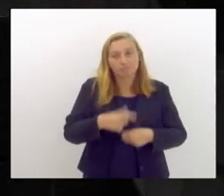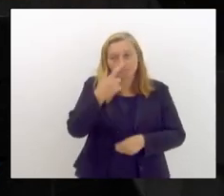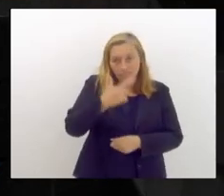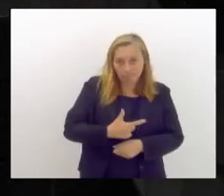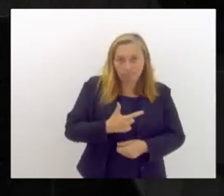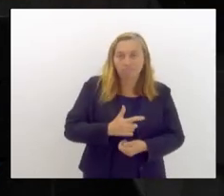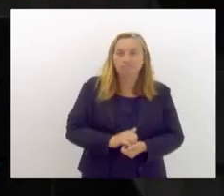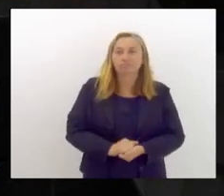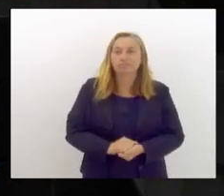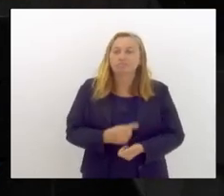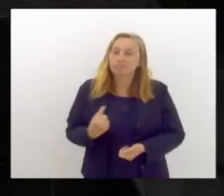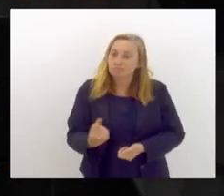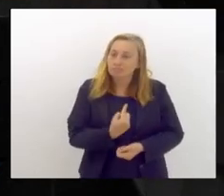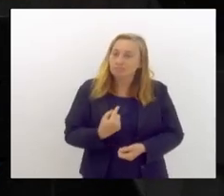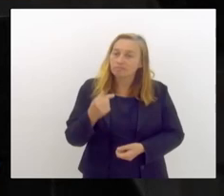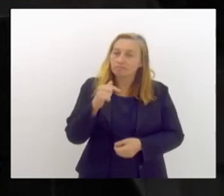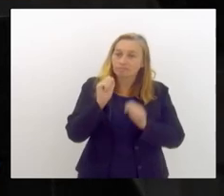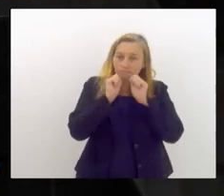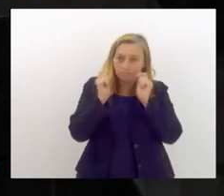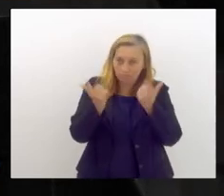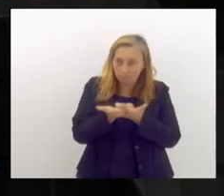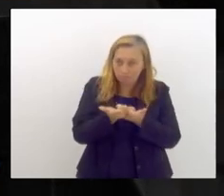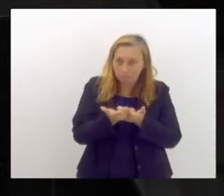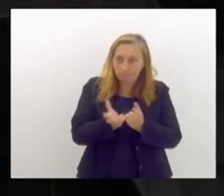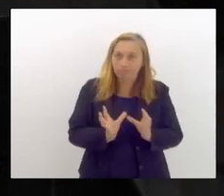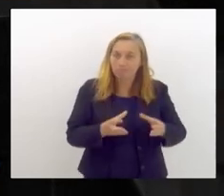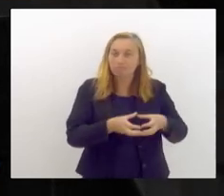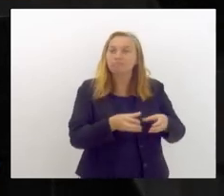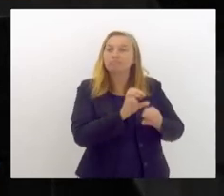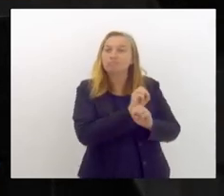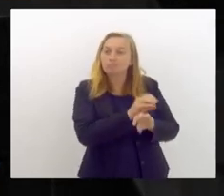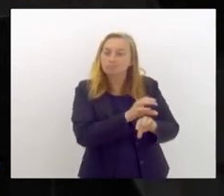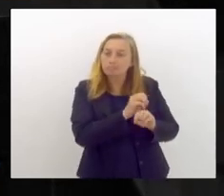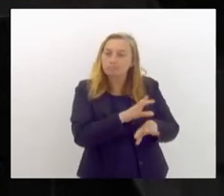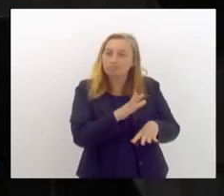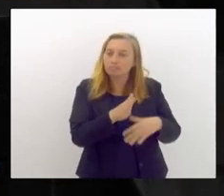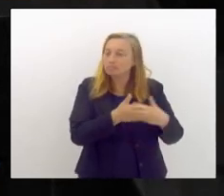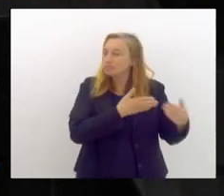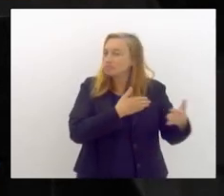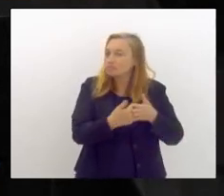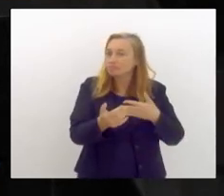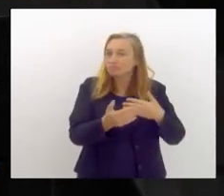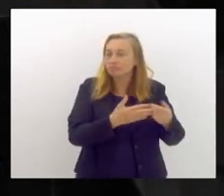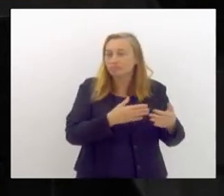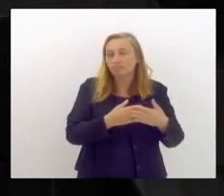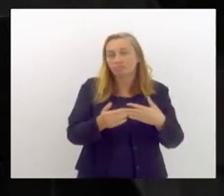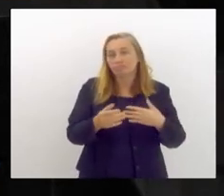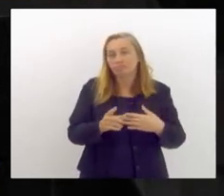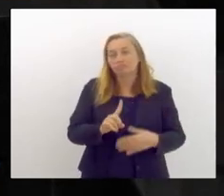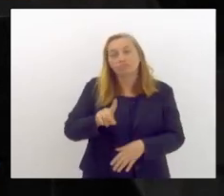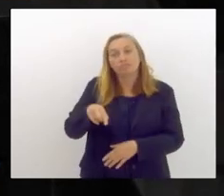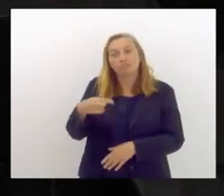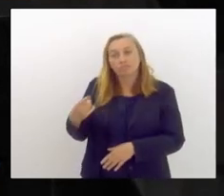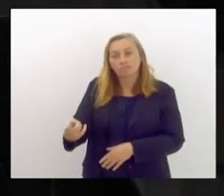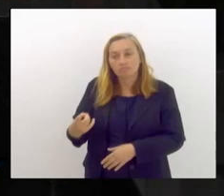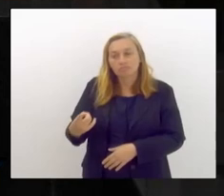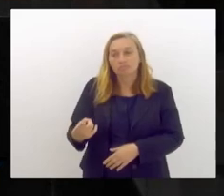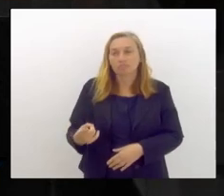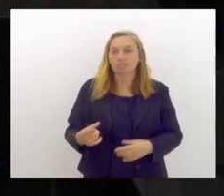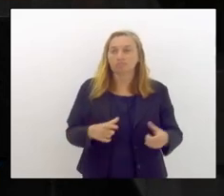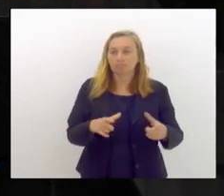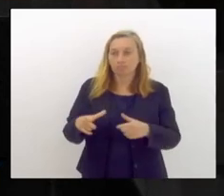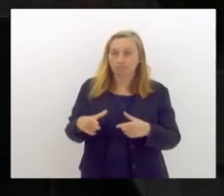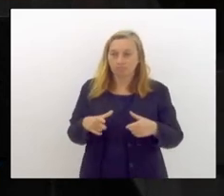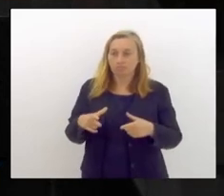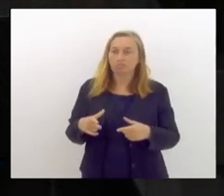é assim que nós, aqui da Assembleia, da Comissão de Educação, ou como qualquer outro instrumento que a gente venha ter, a